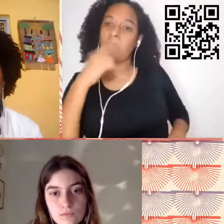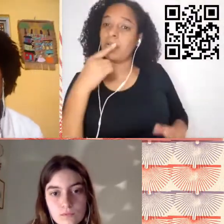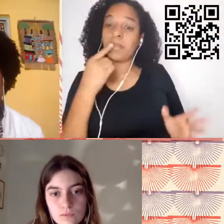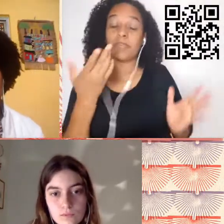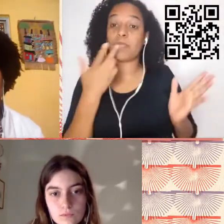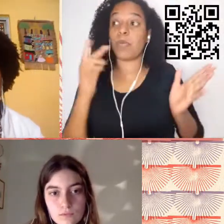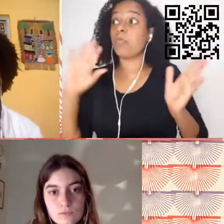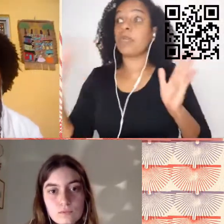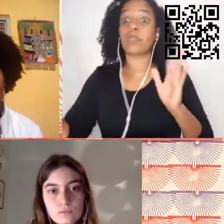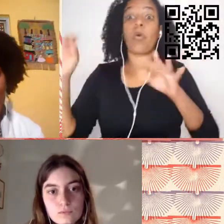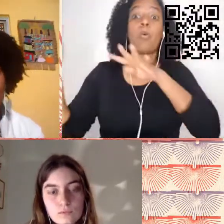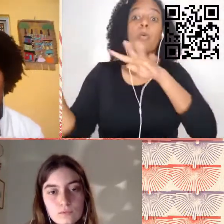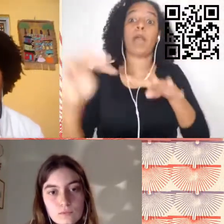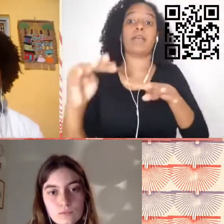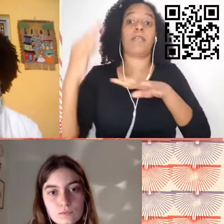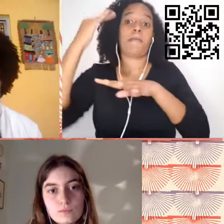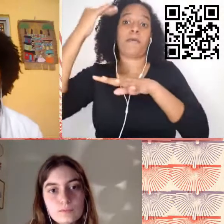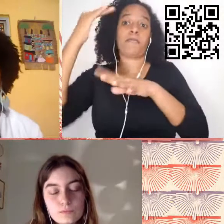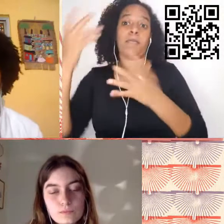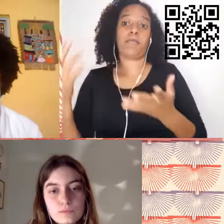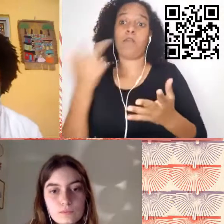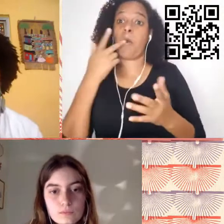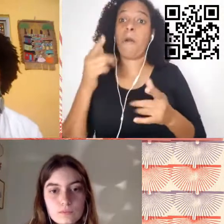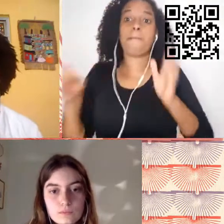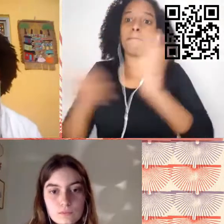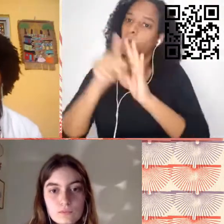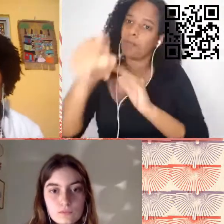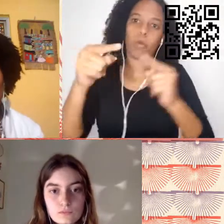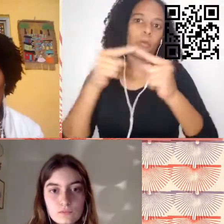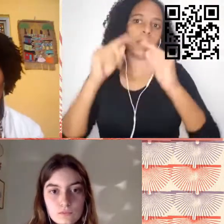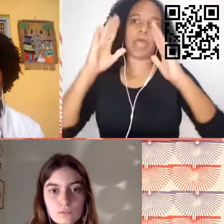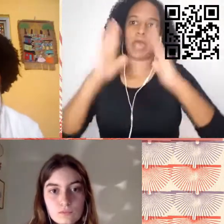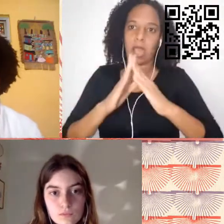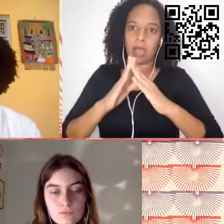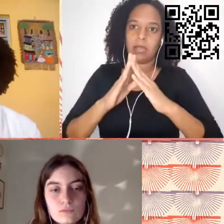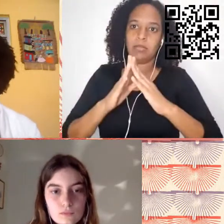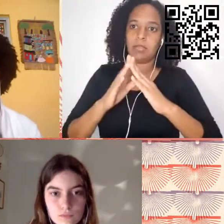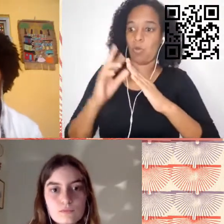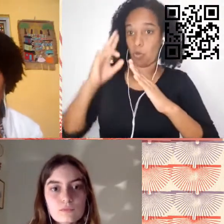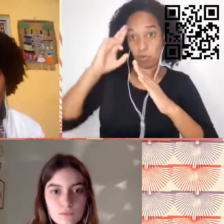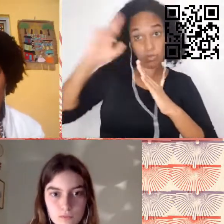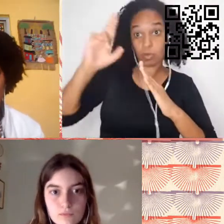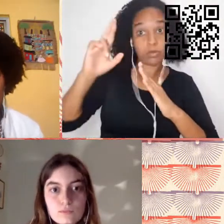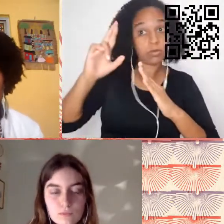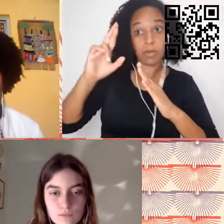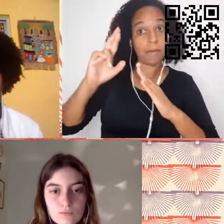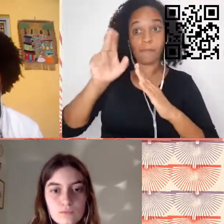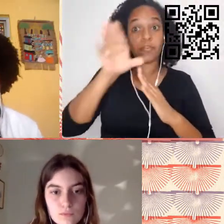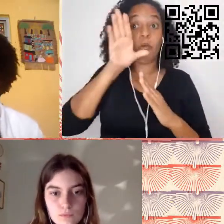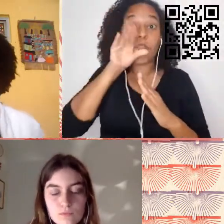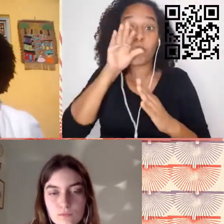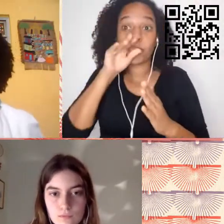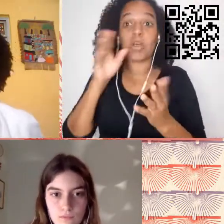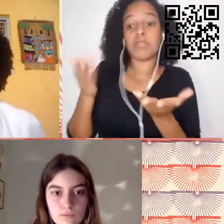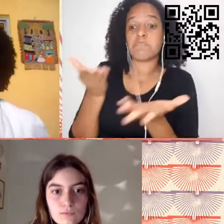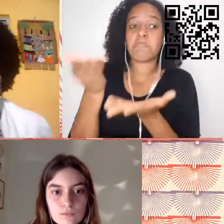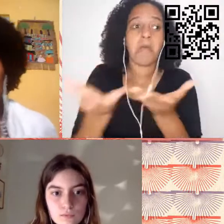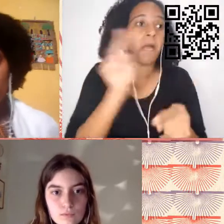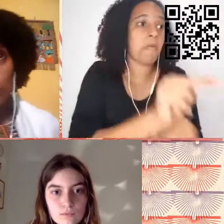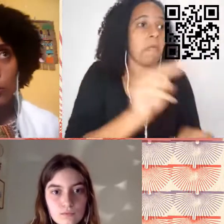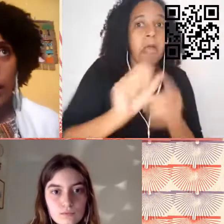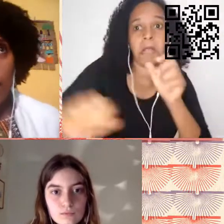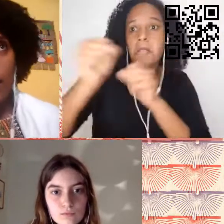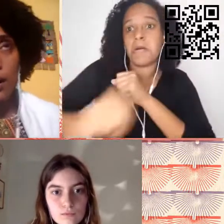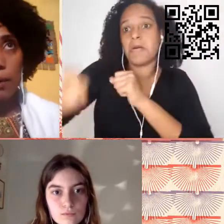um lugar que é a da casa, e não é a casa como a dona da casa, mas sim como prestadora de serviço, né?